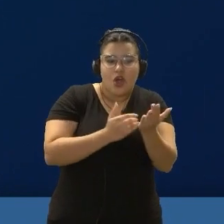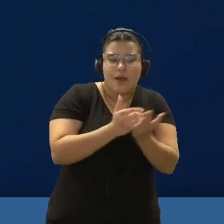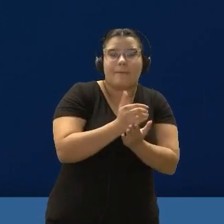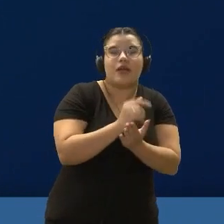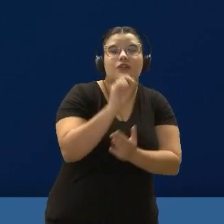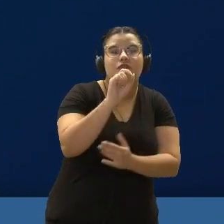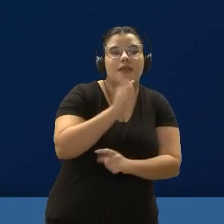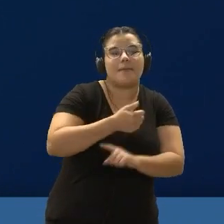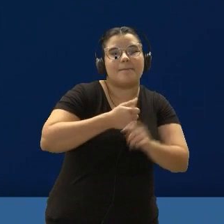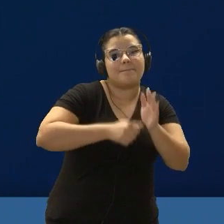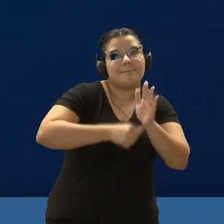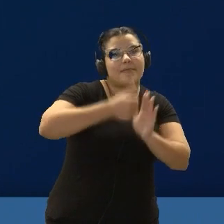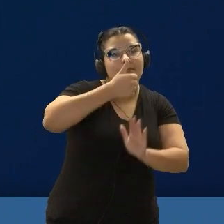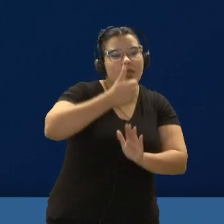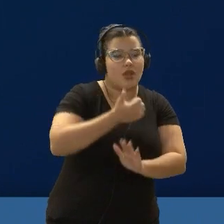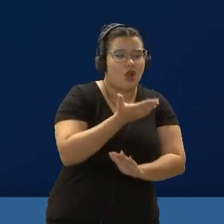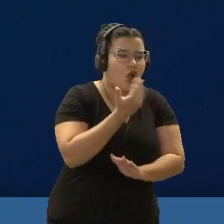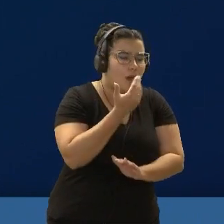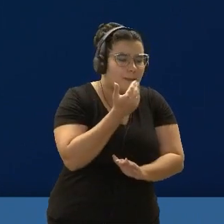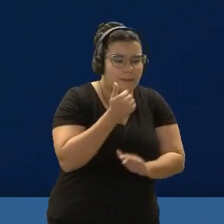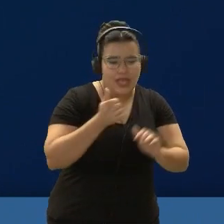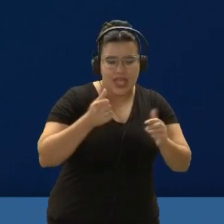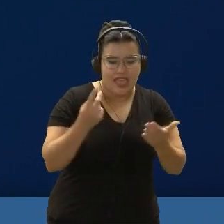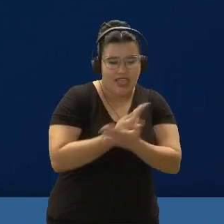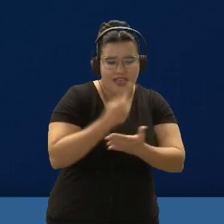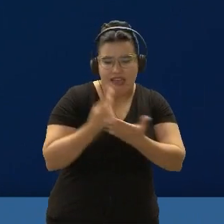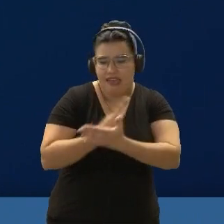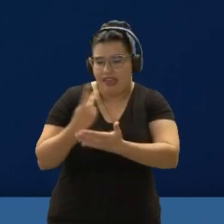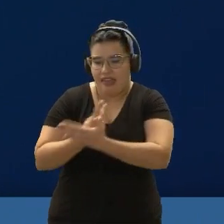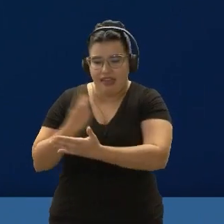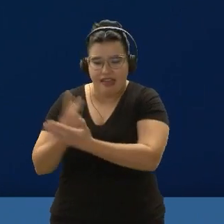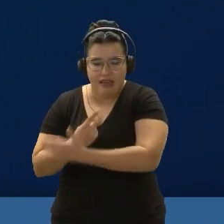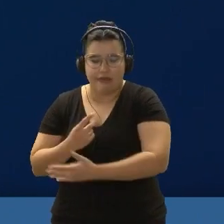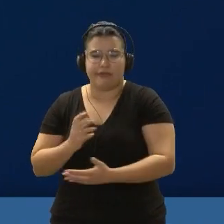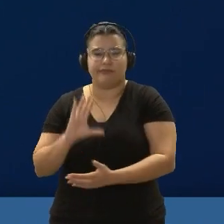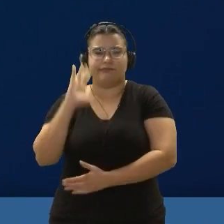vai melhorar com uma má nutrição. A atividade física é